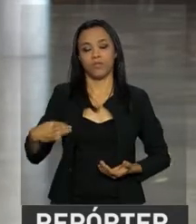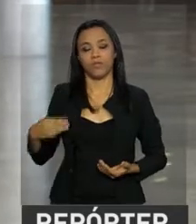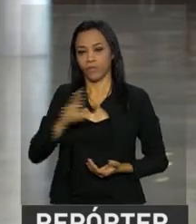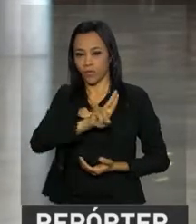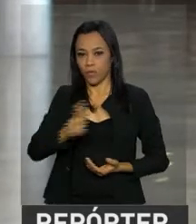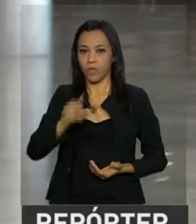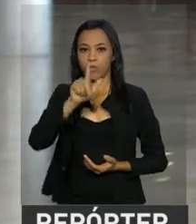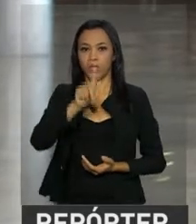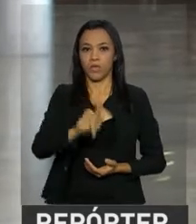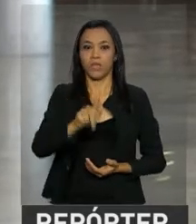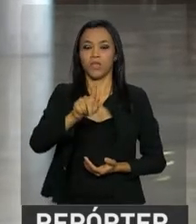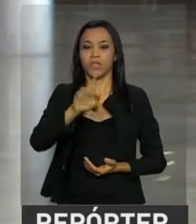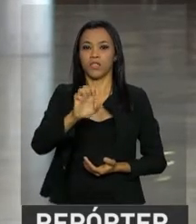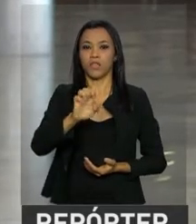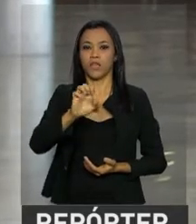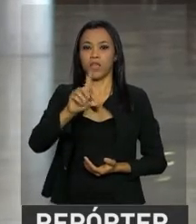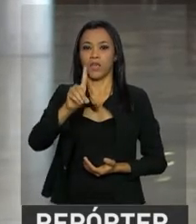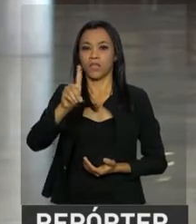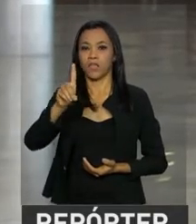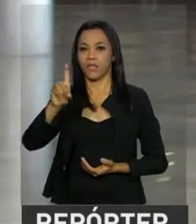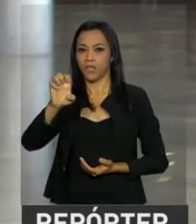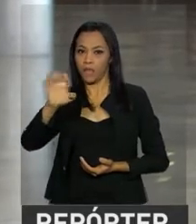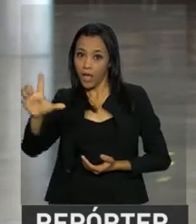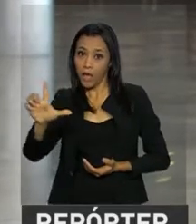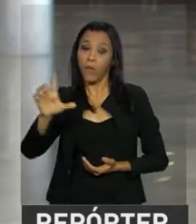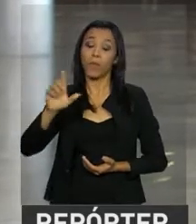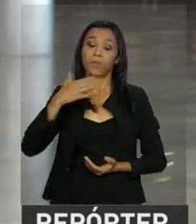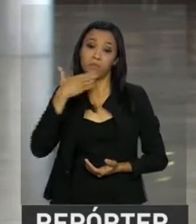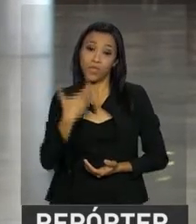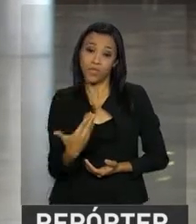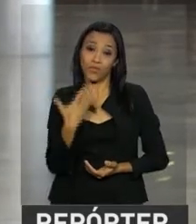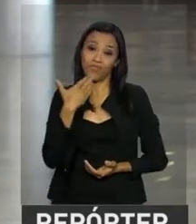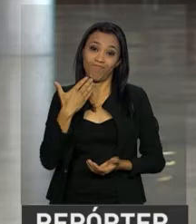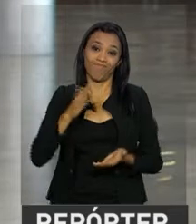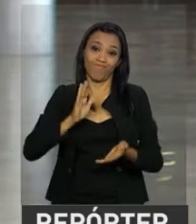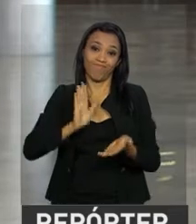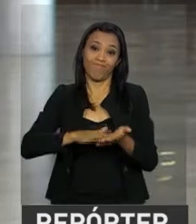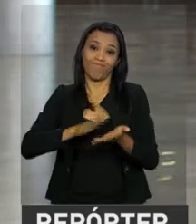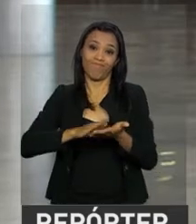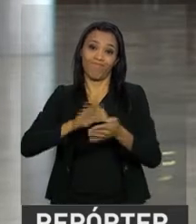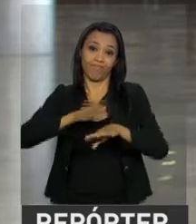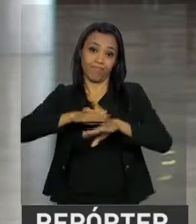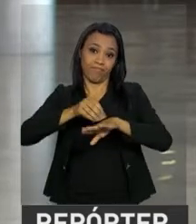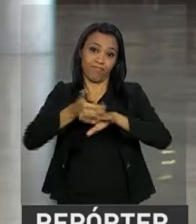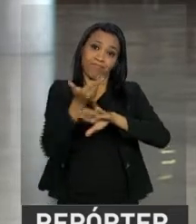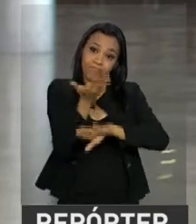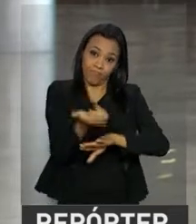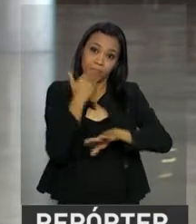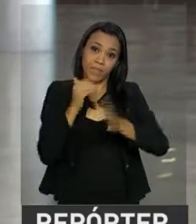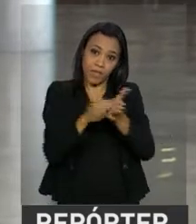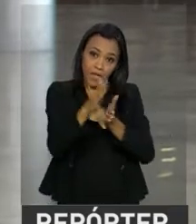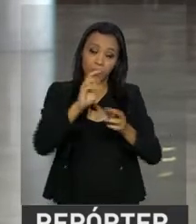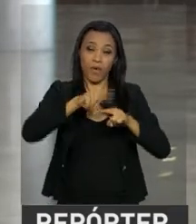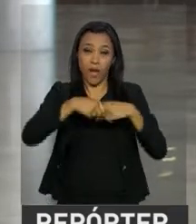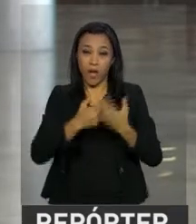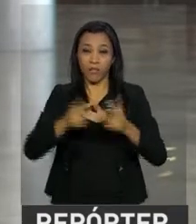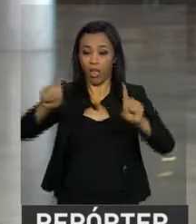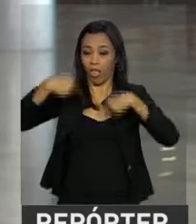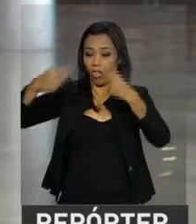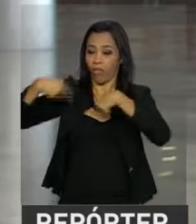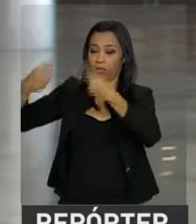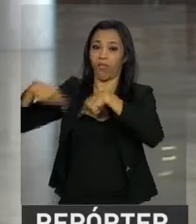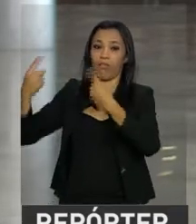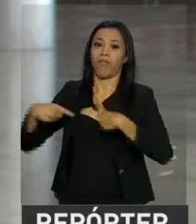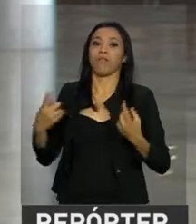Lima diz que resolveu pedir a demissão por causa das críticas que vinha recebendo. Ele pede desculpas, mas diz que coloca o